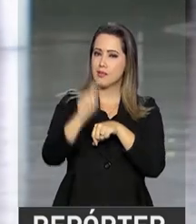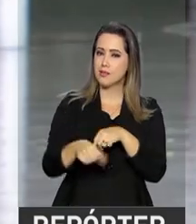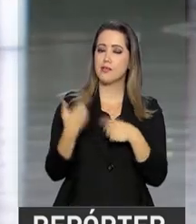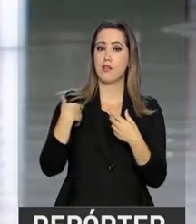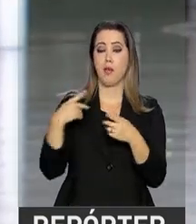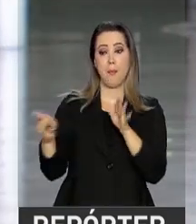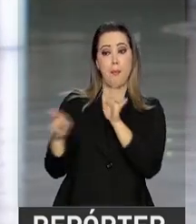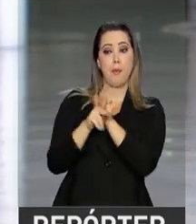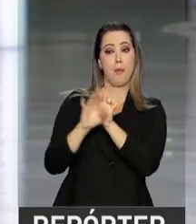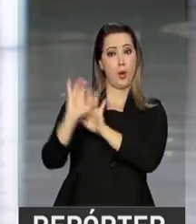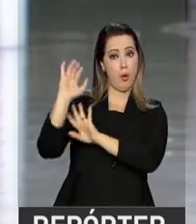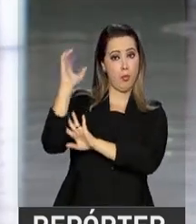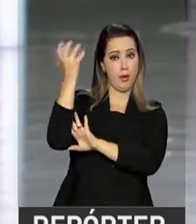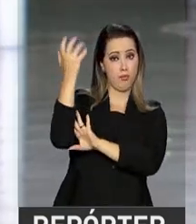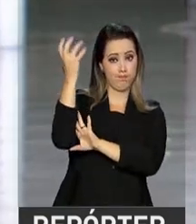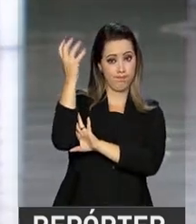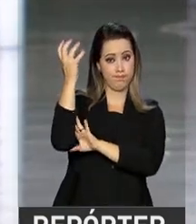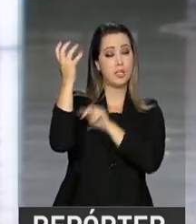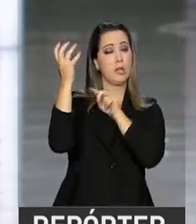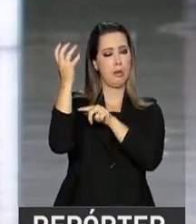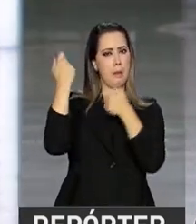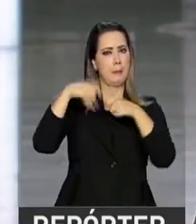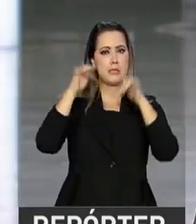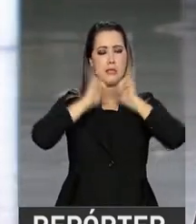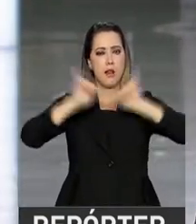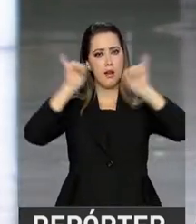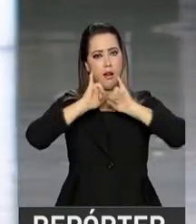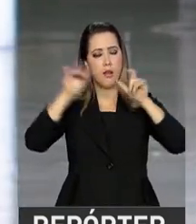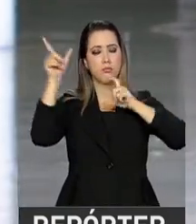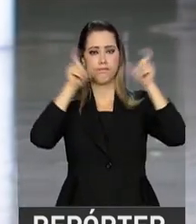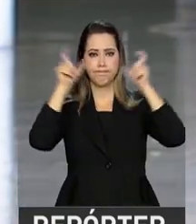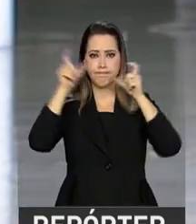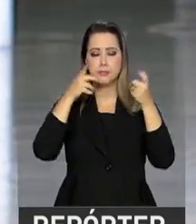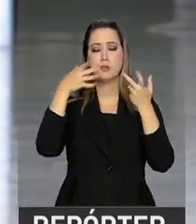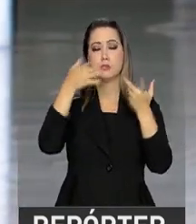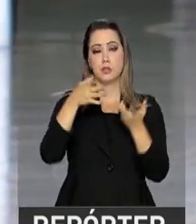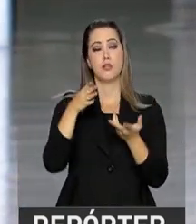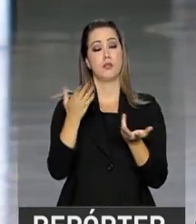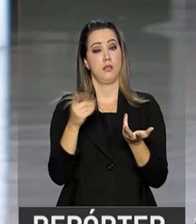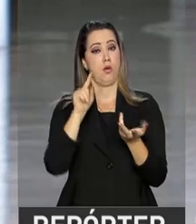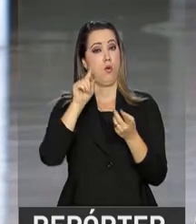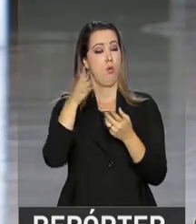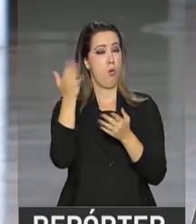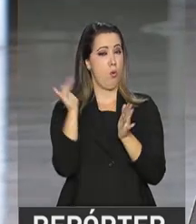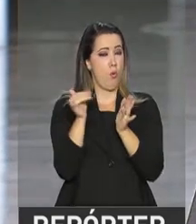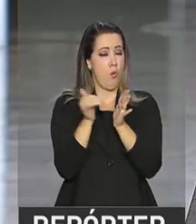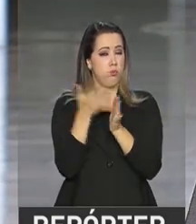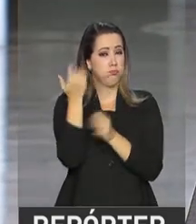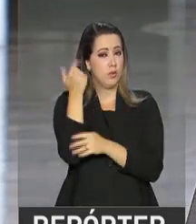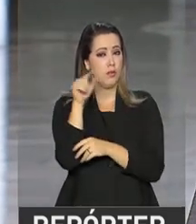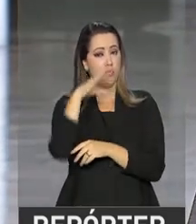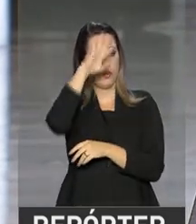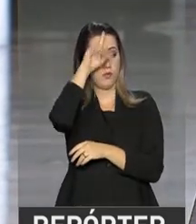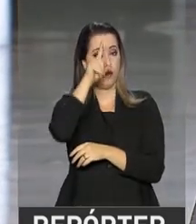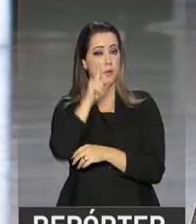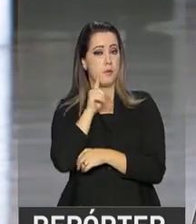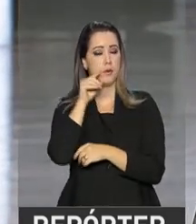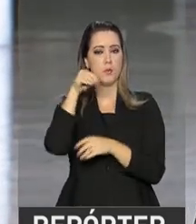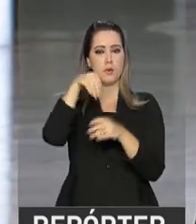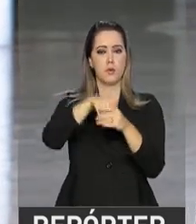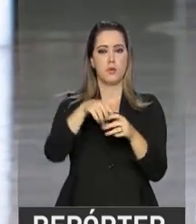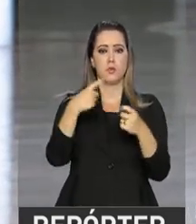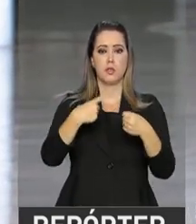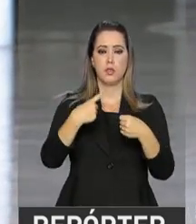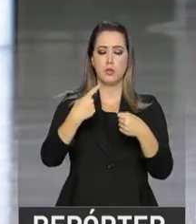silvestre houve este alerta do icm-bio a última vez que houve o registro de febre amarela em